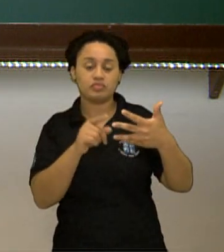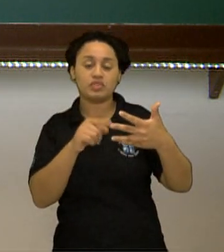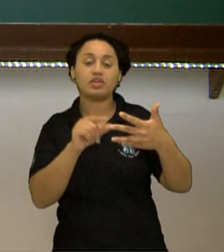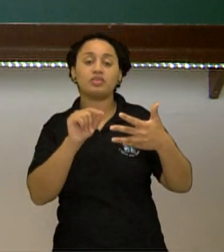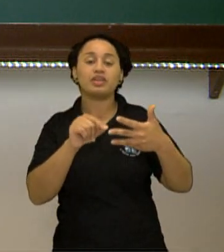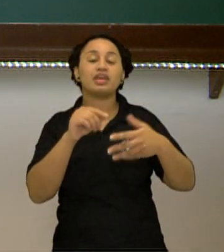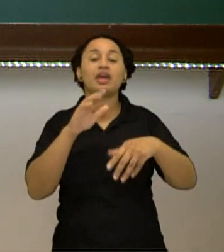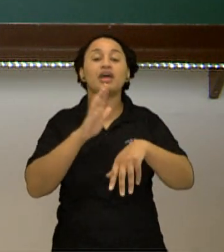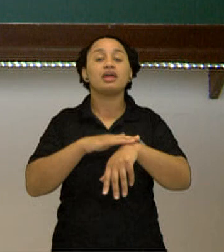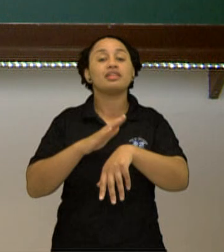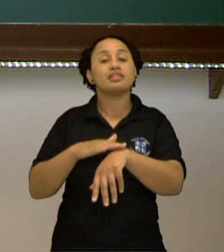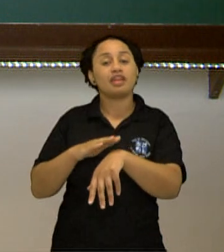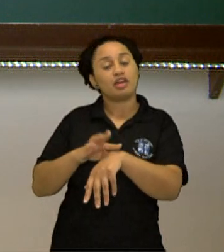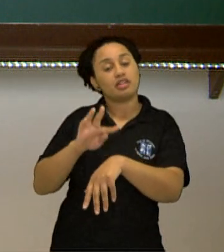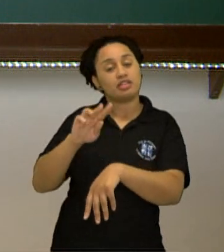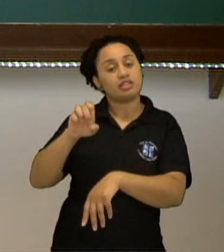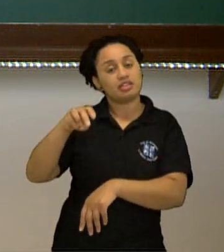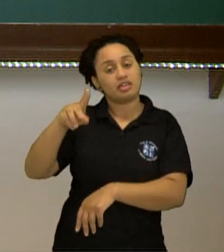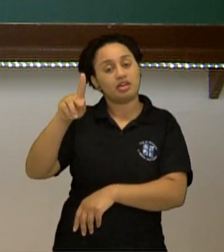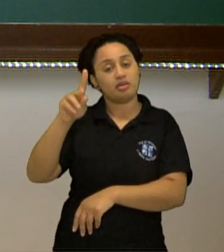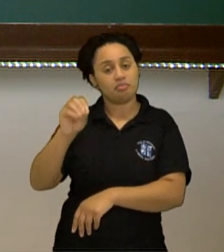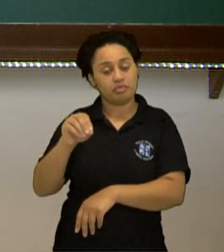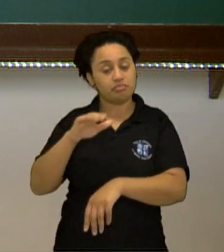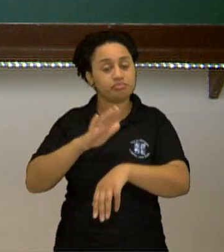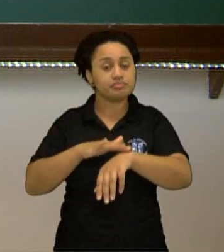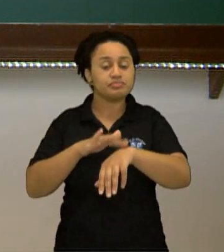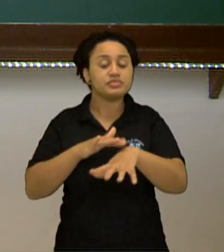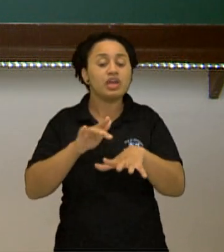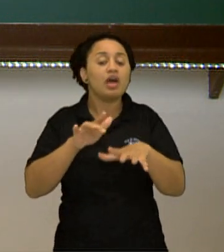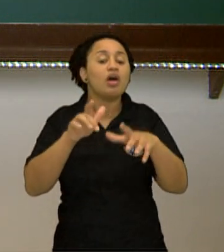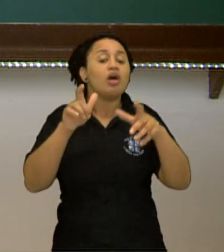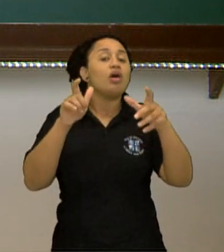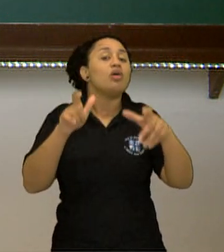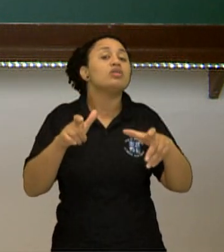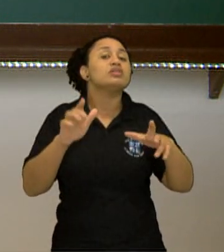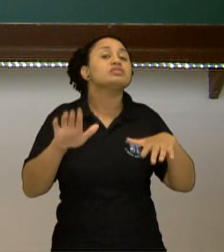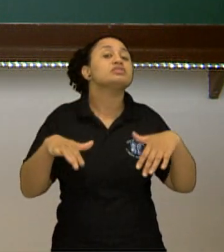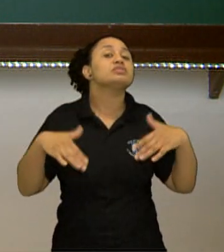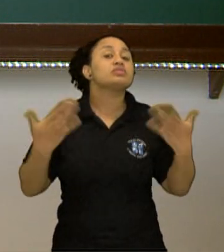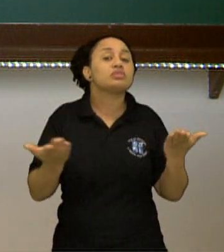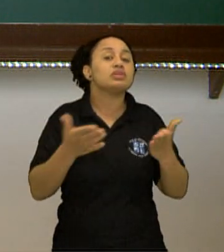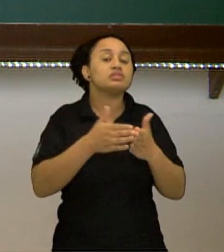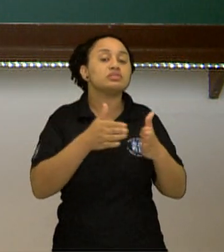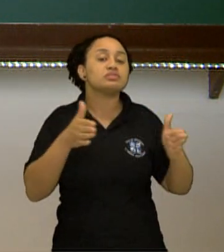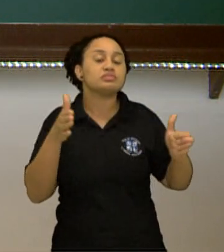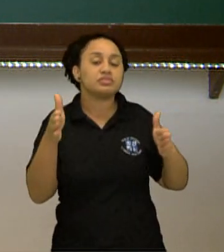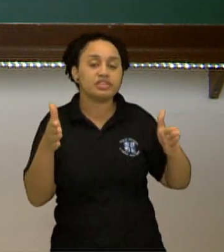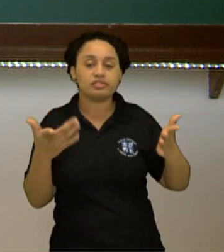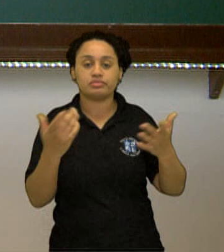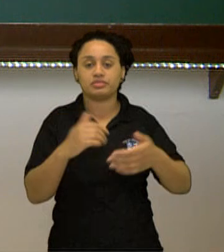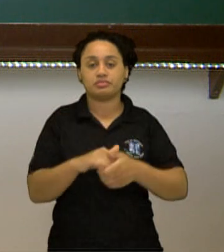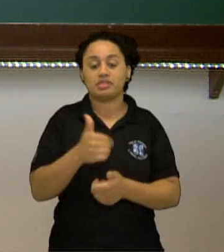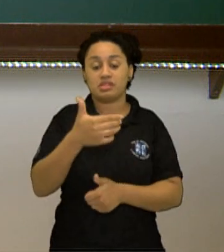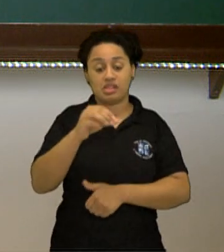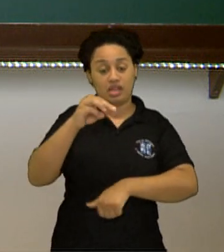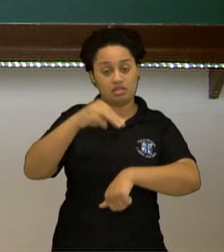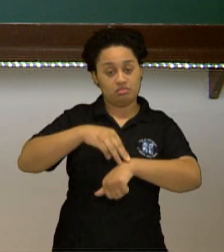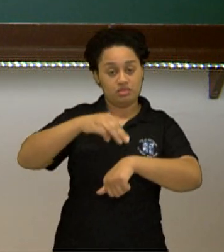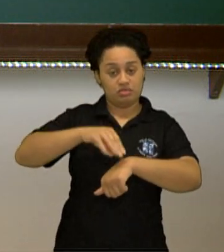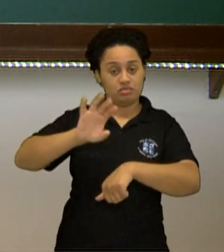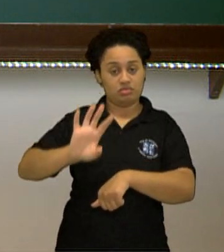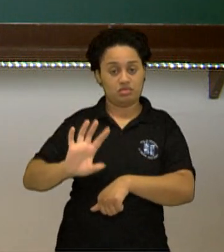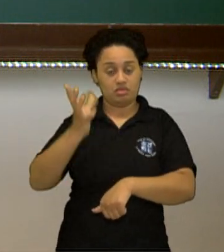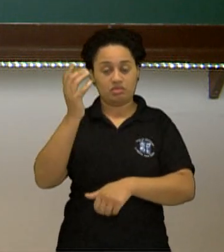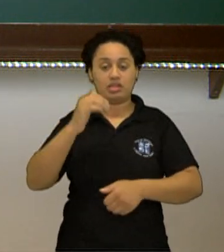tempo. Essa história, esse conto, se passa em quanto tempo? Se passa em 10 minutos? Essa história